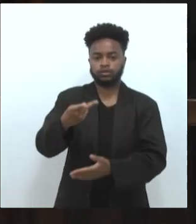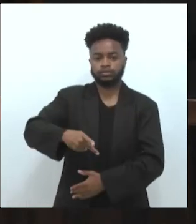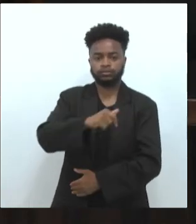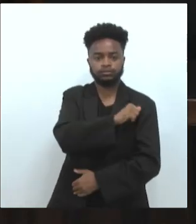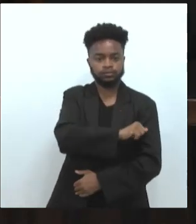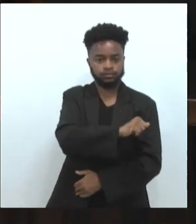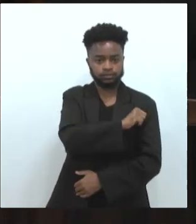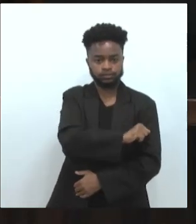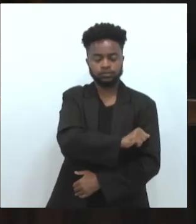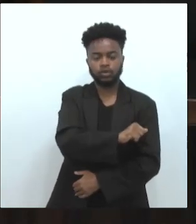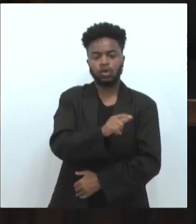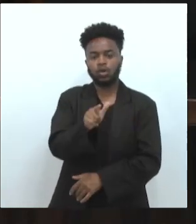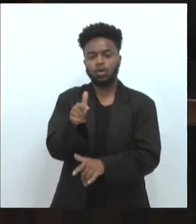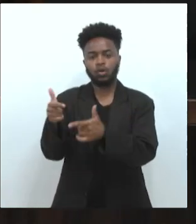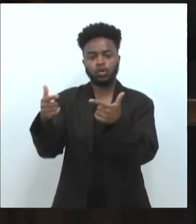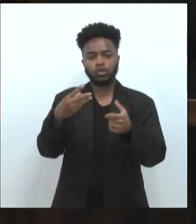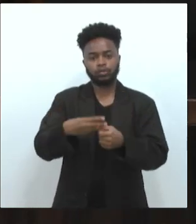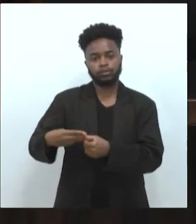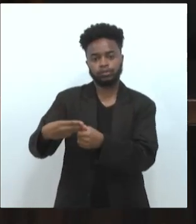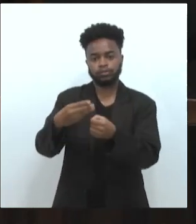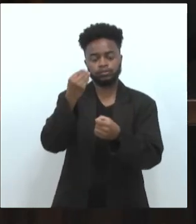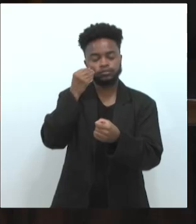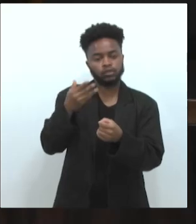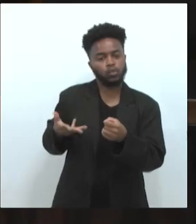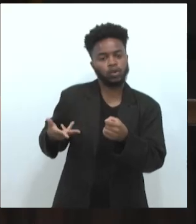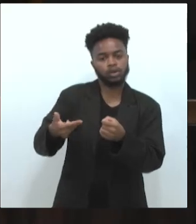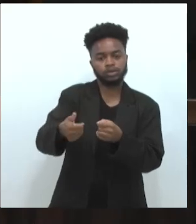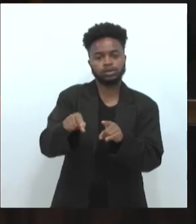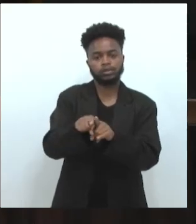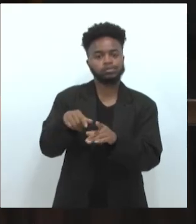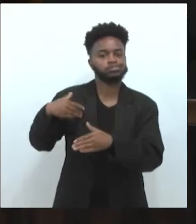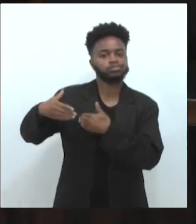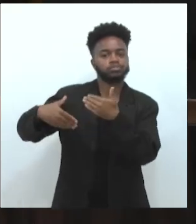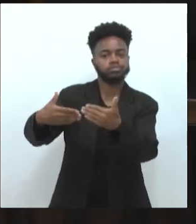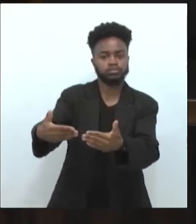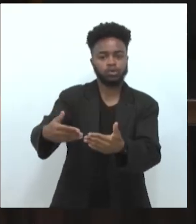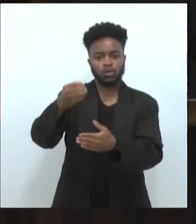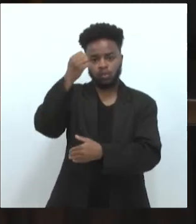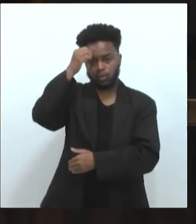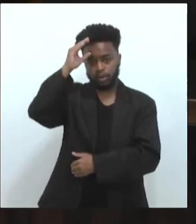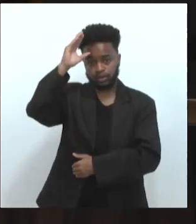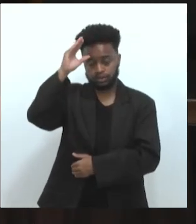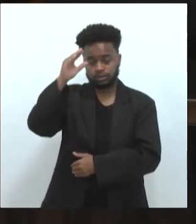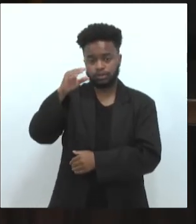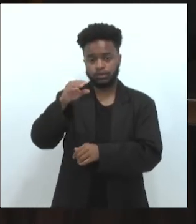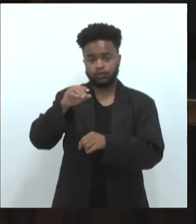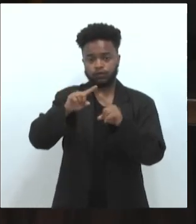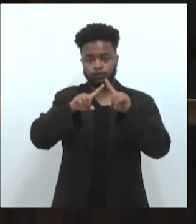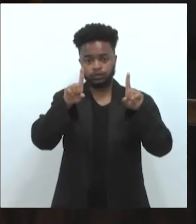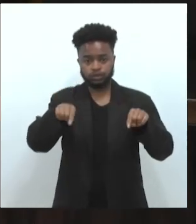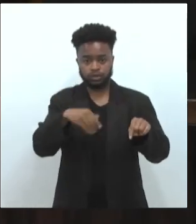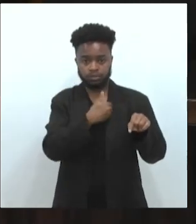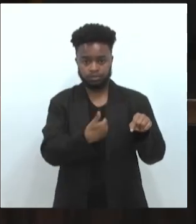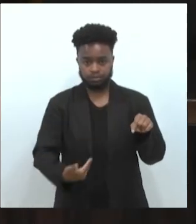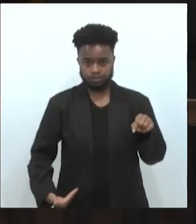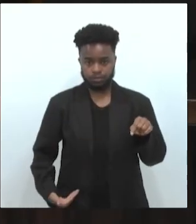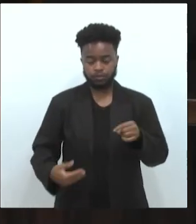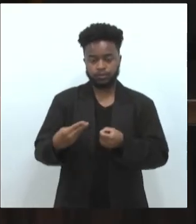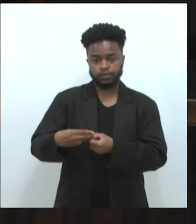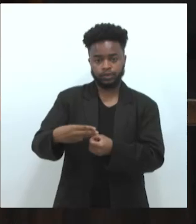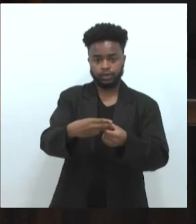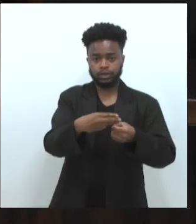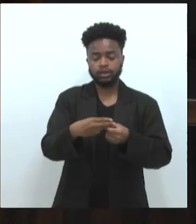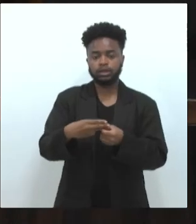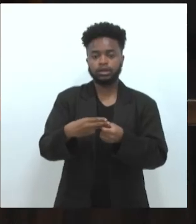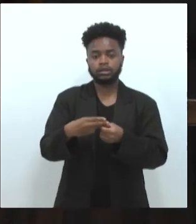Janeiro aos municípios para a qualificação e multiplicação do conhecimento de servidores municipais para a elaboração